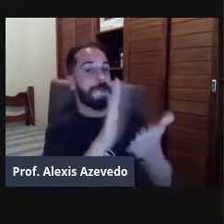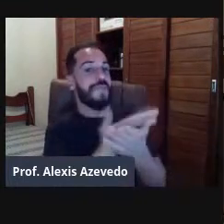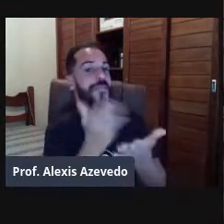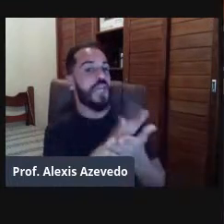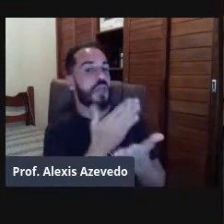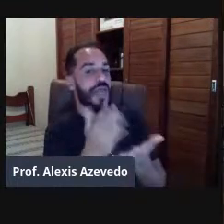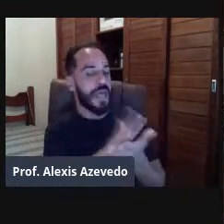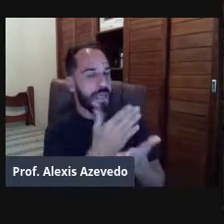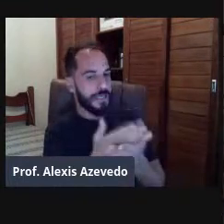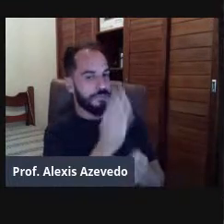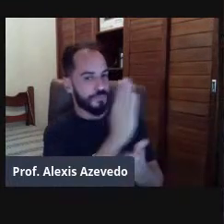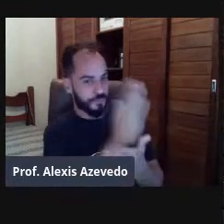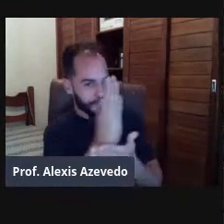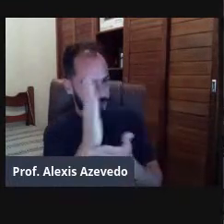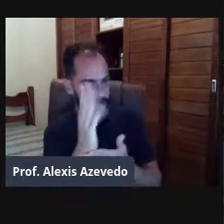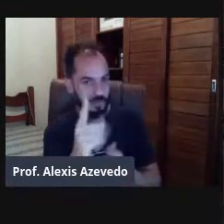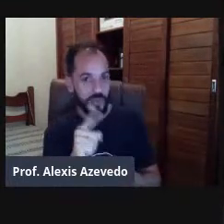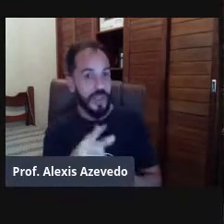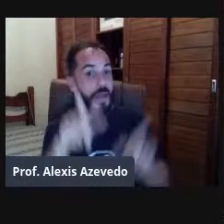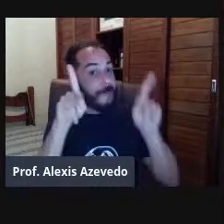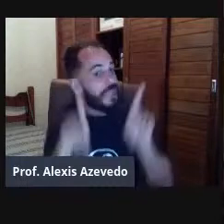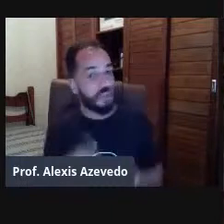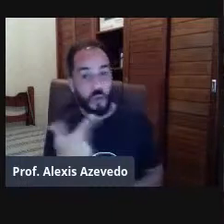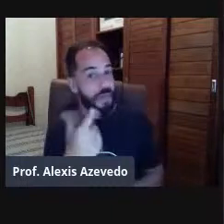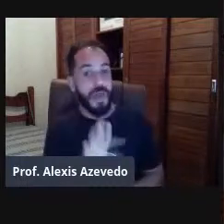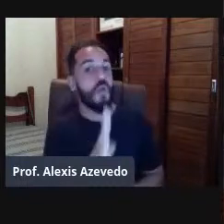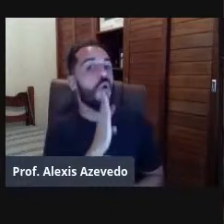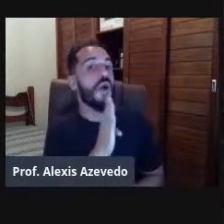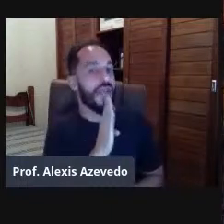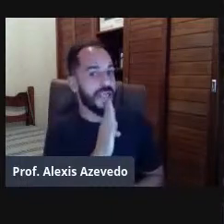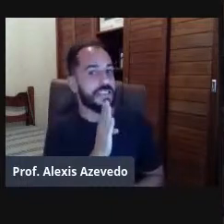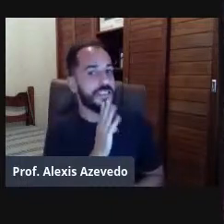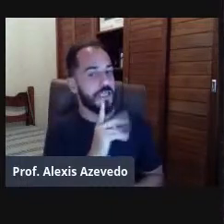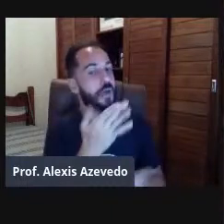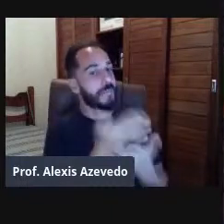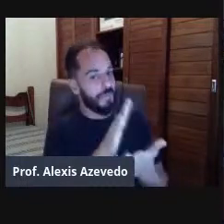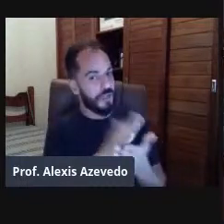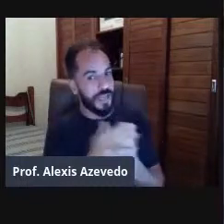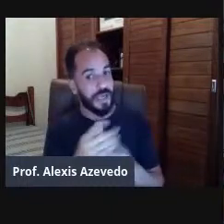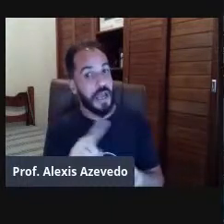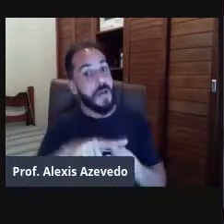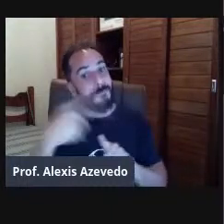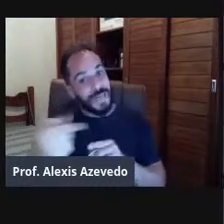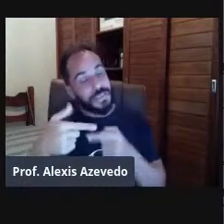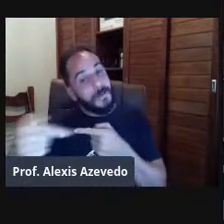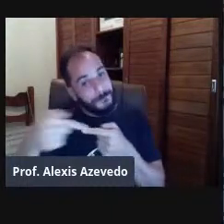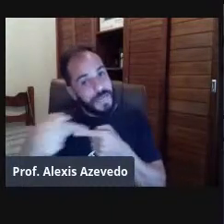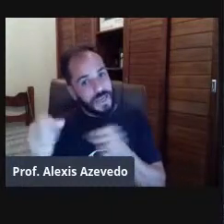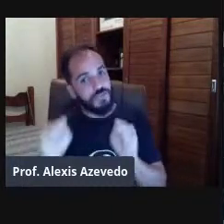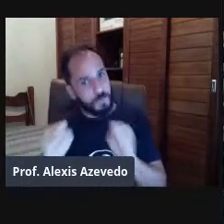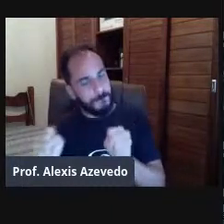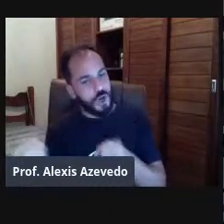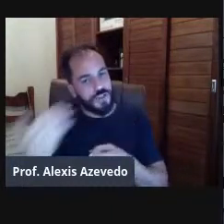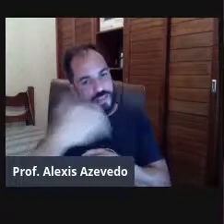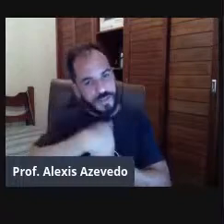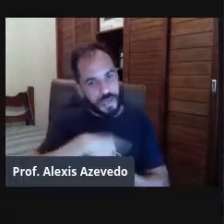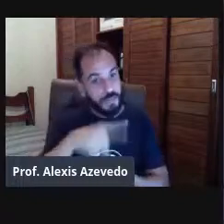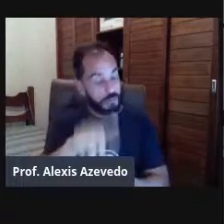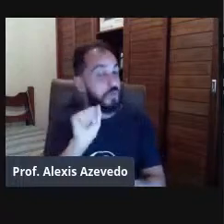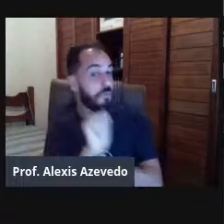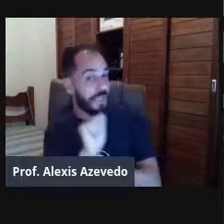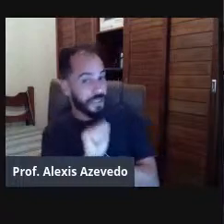espaço que algumas pessoas não conhecem ainda, mas em breve poderão ter acesso. A gente está super organizado para